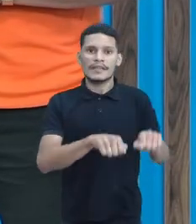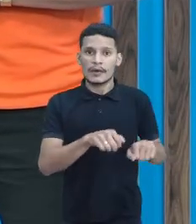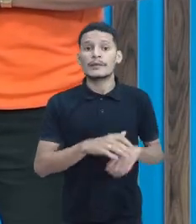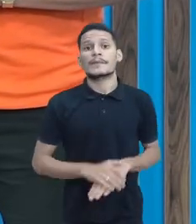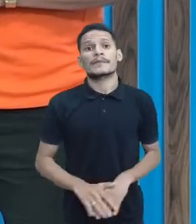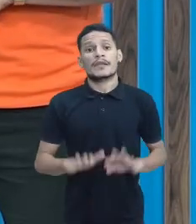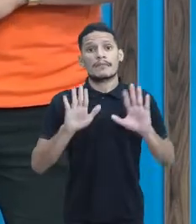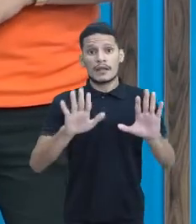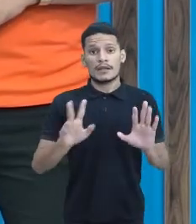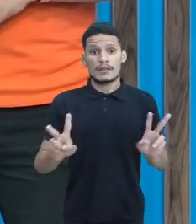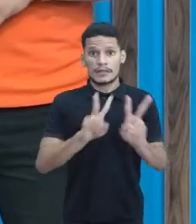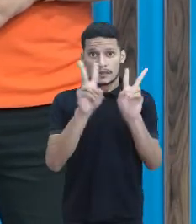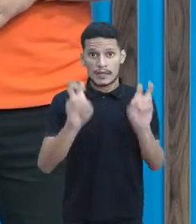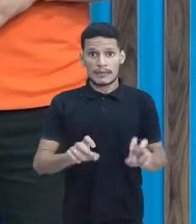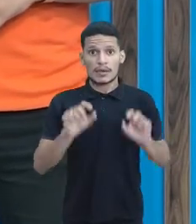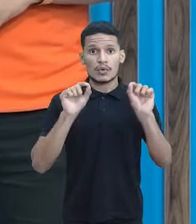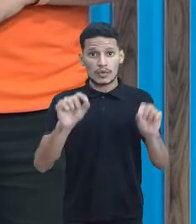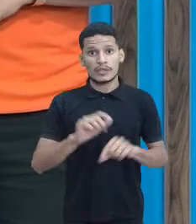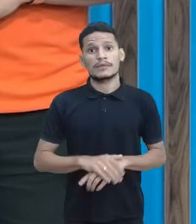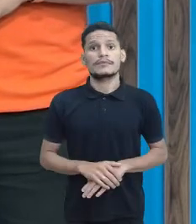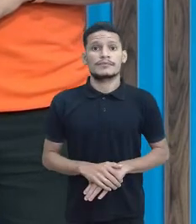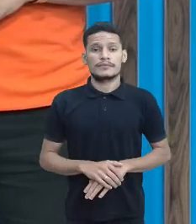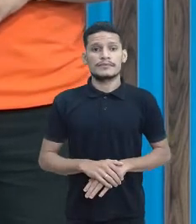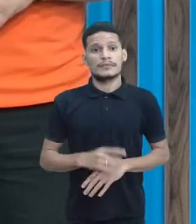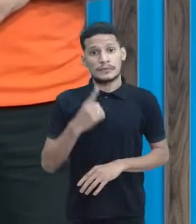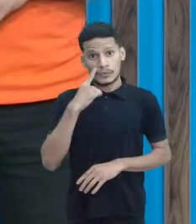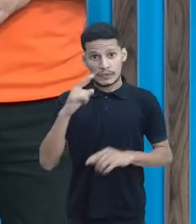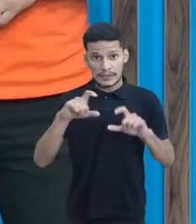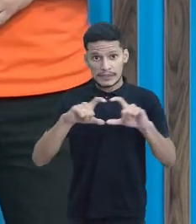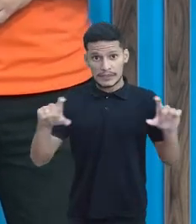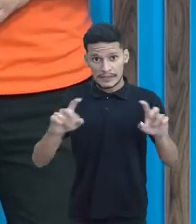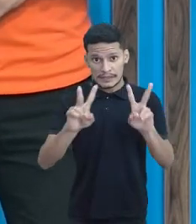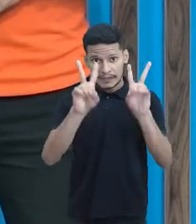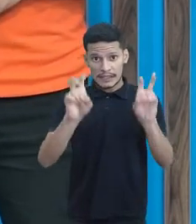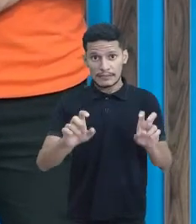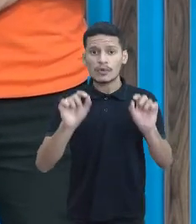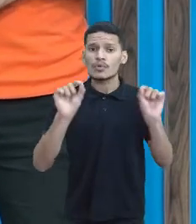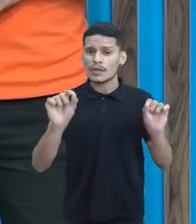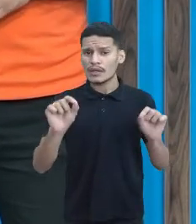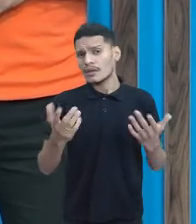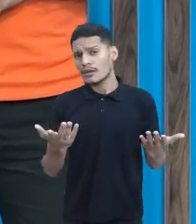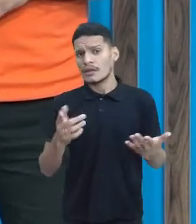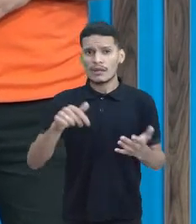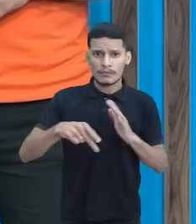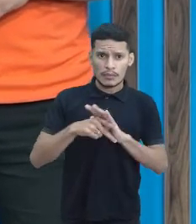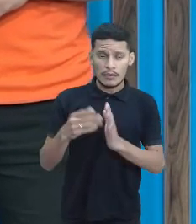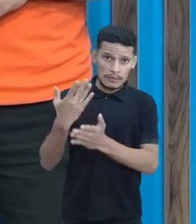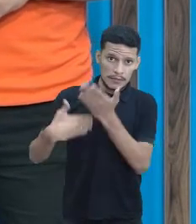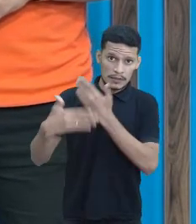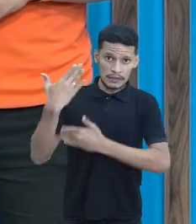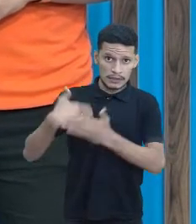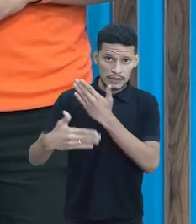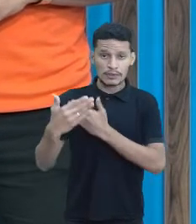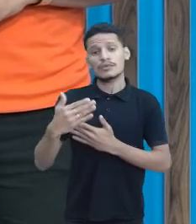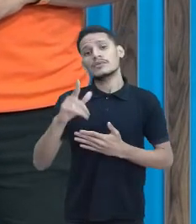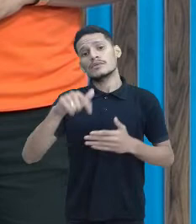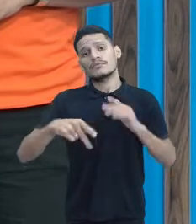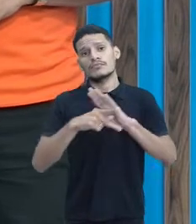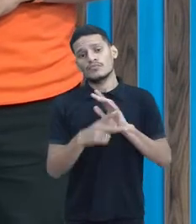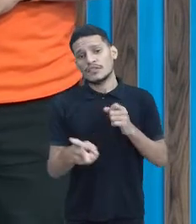vamos abordar o tema Past Tense of Regular Verbs, ou seja, passado com os